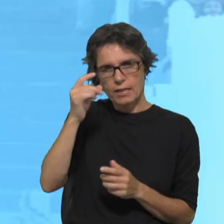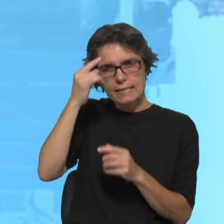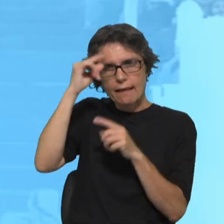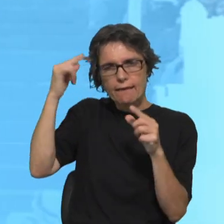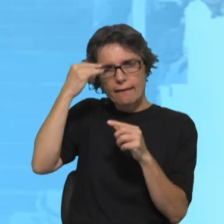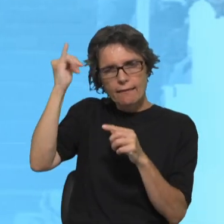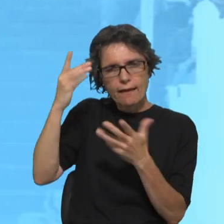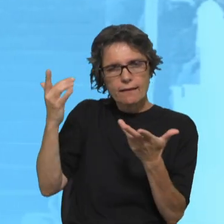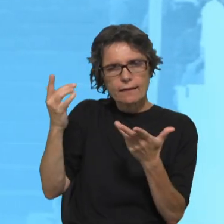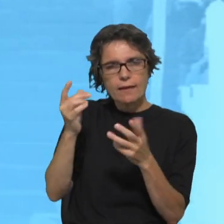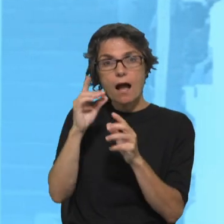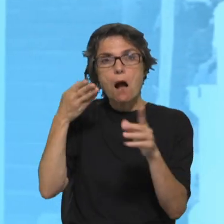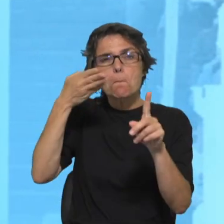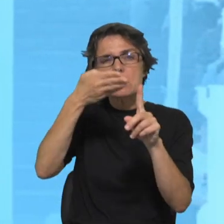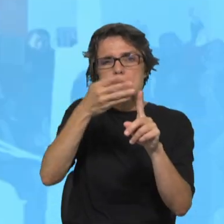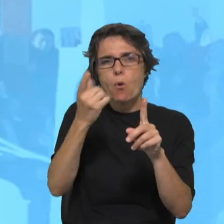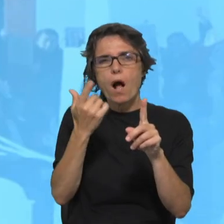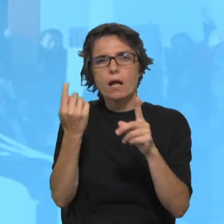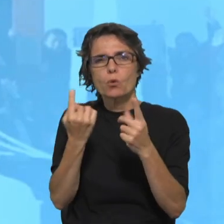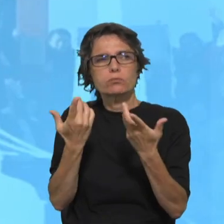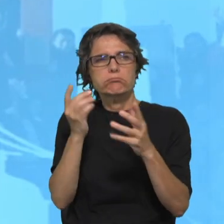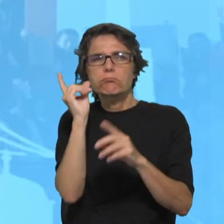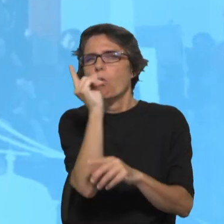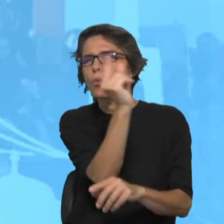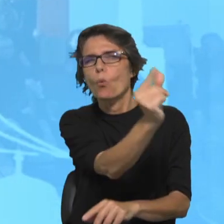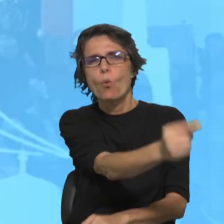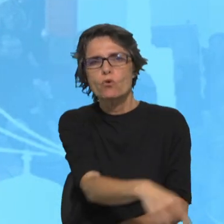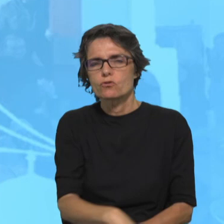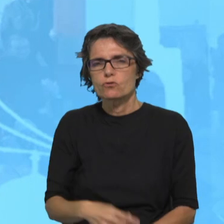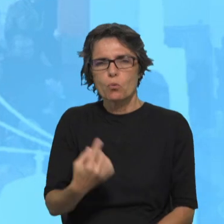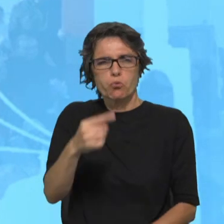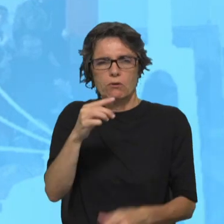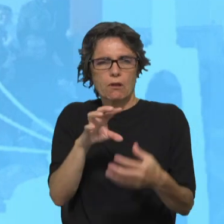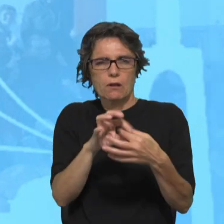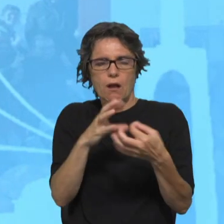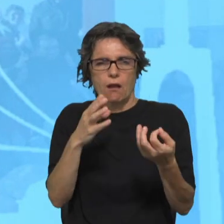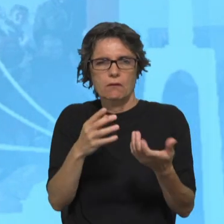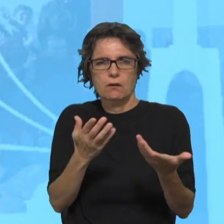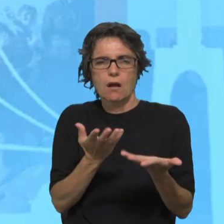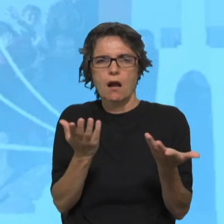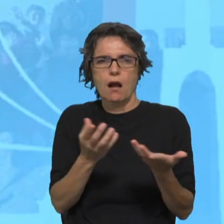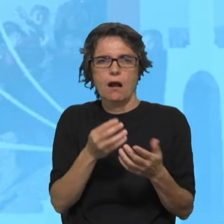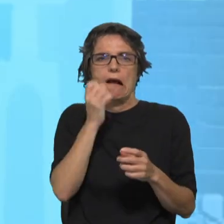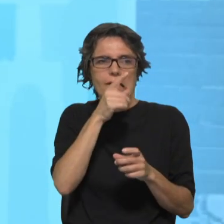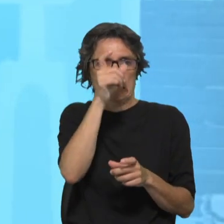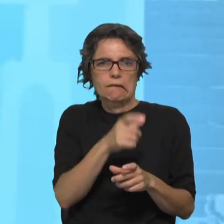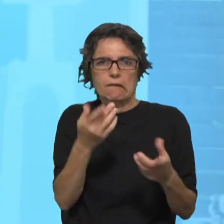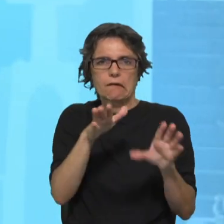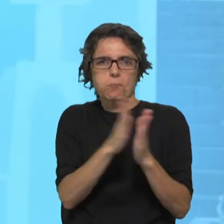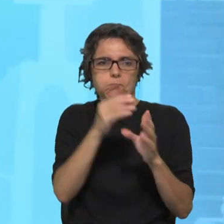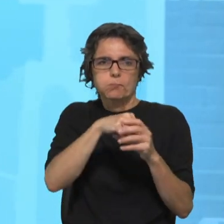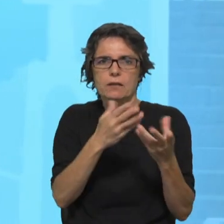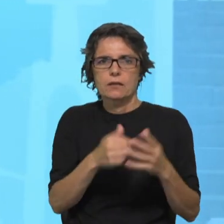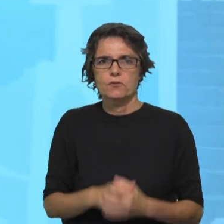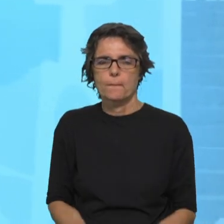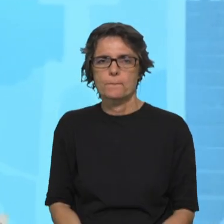ainda a achar que a atividade missionária na Igreja é algo que está unicamente adjudicado aos missionários? Sim, aos